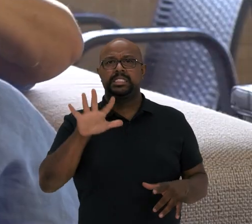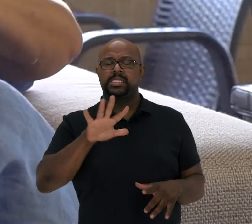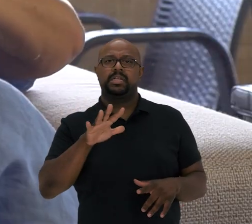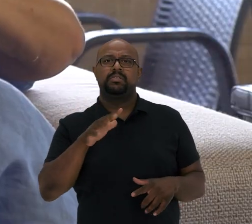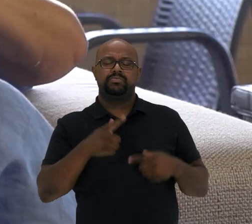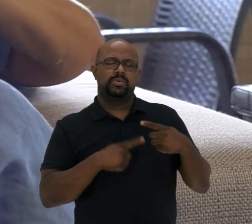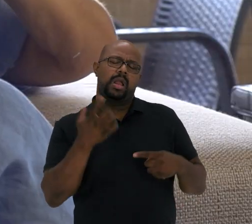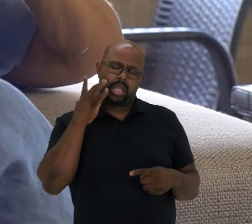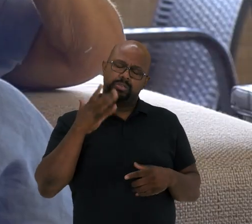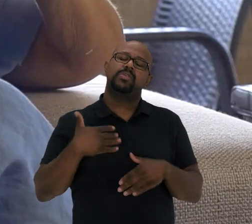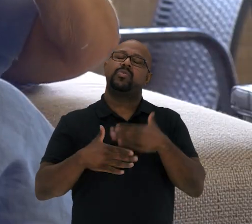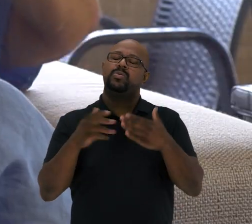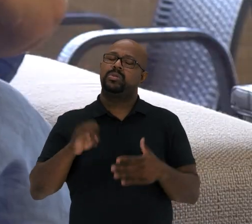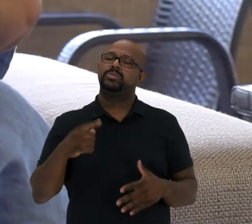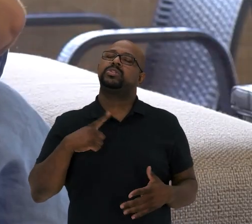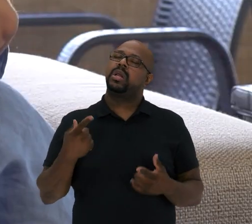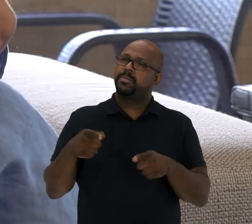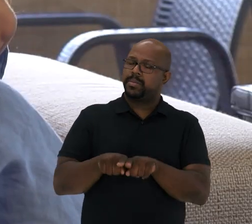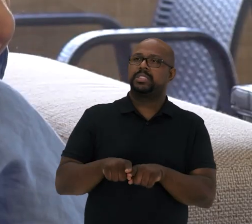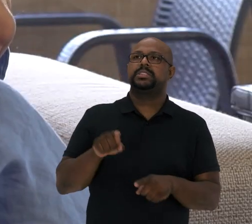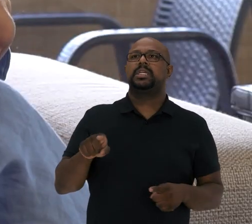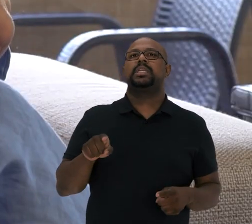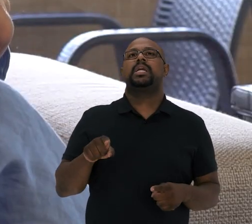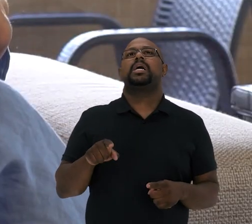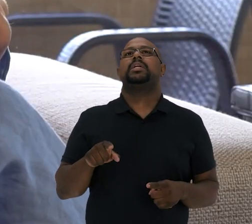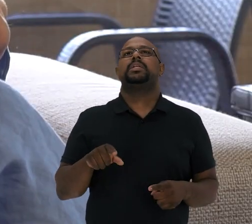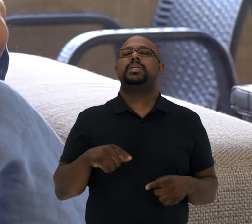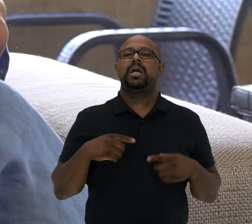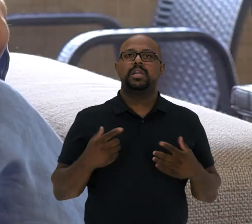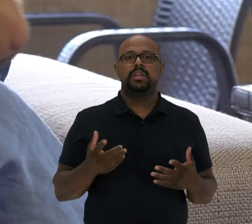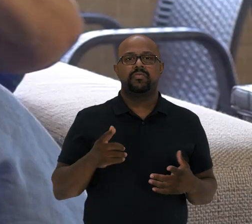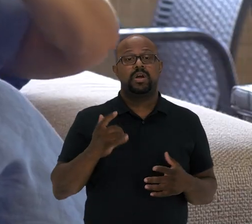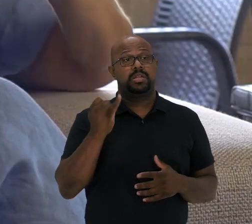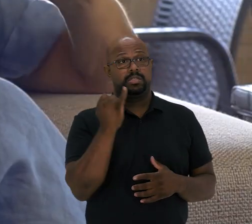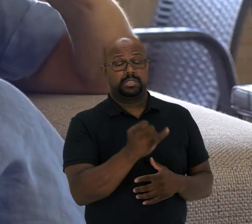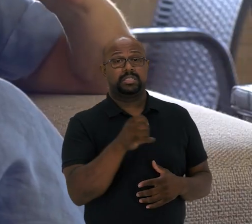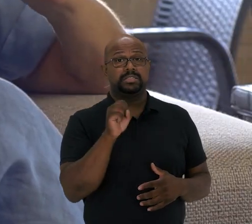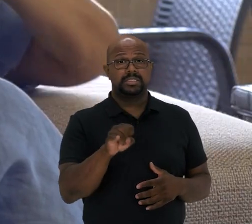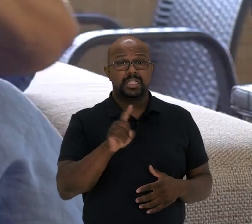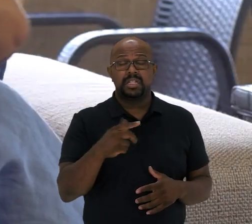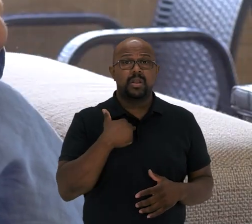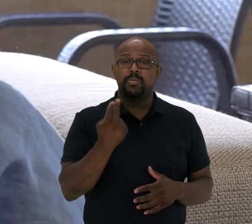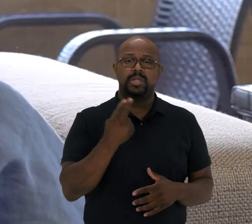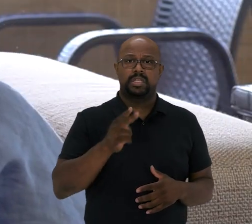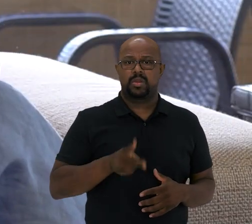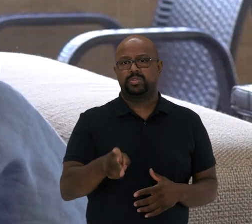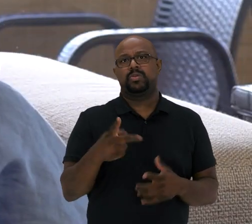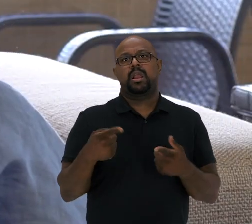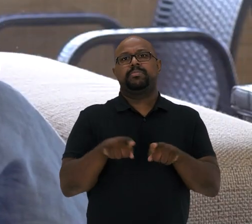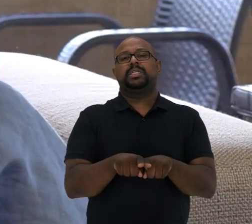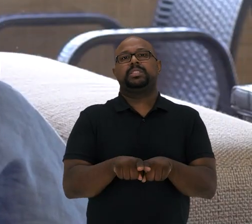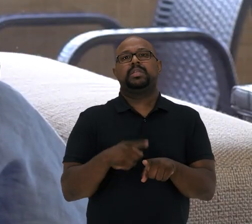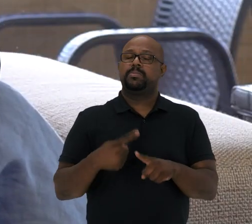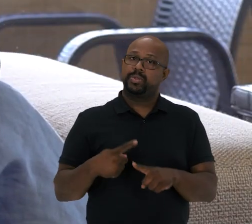evoluiu assim. Ele tinha essa parceria e daí ele foi alertado de que ele não poderia continuar com